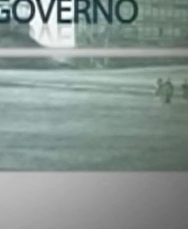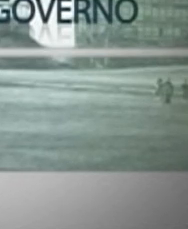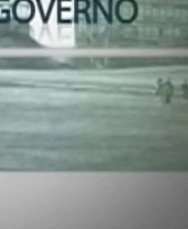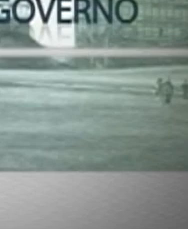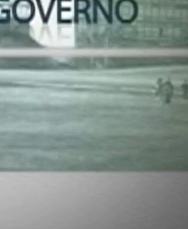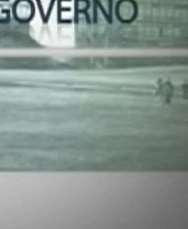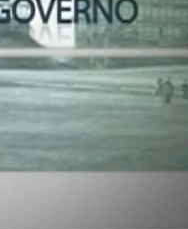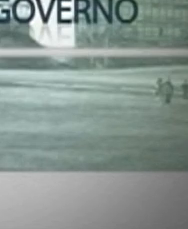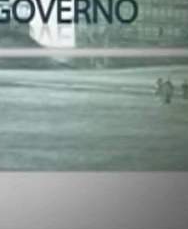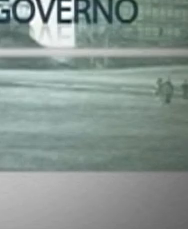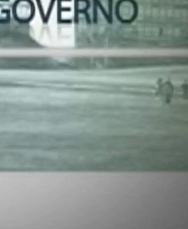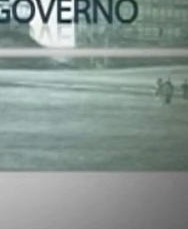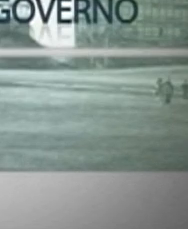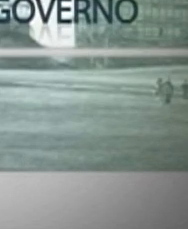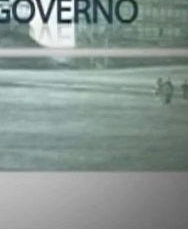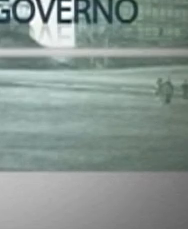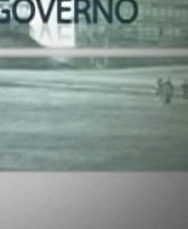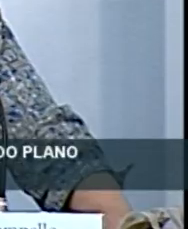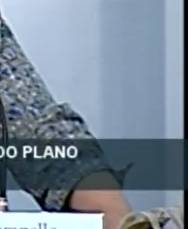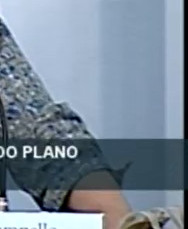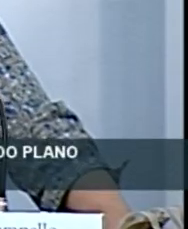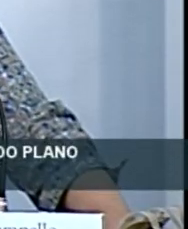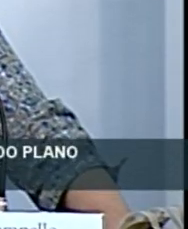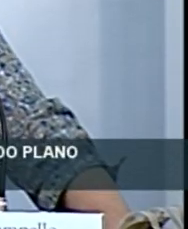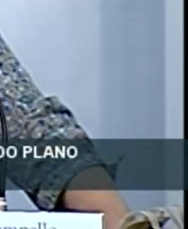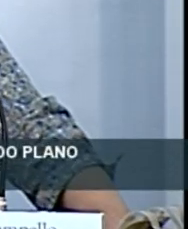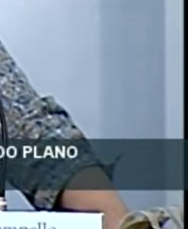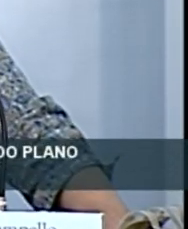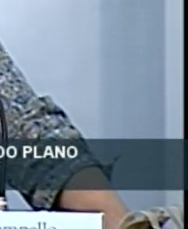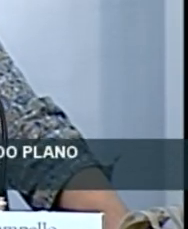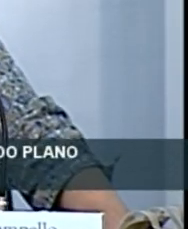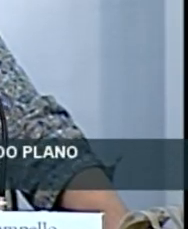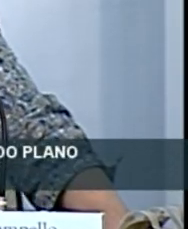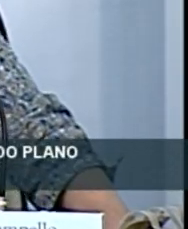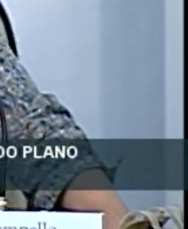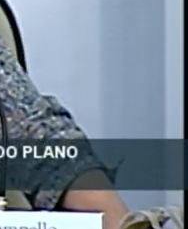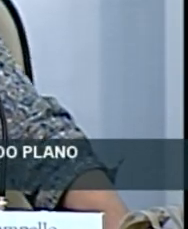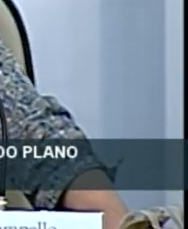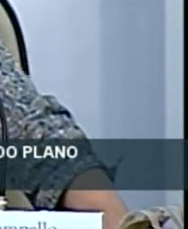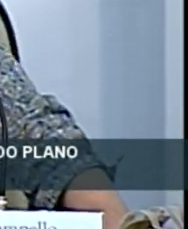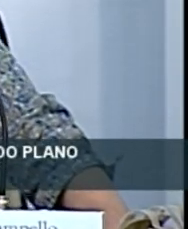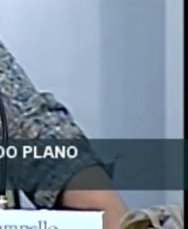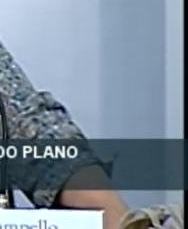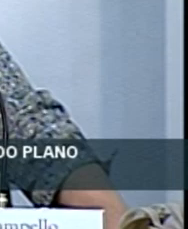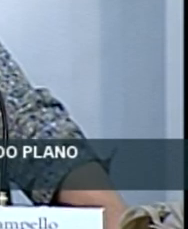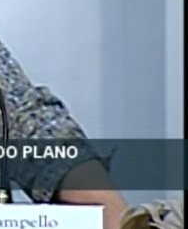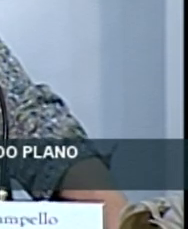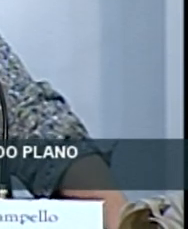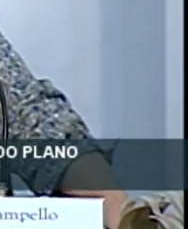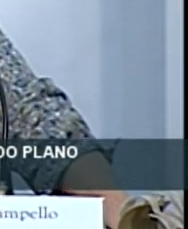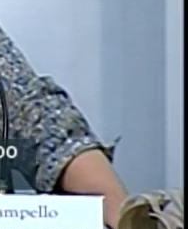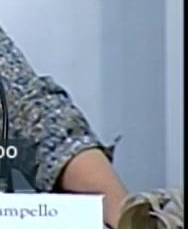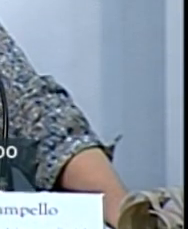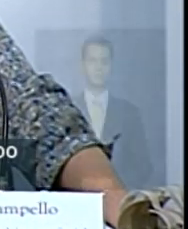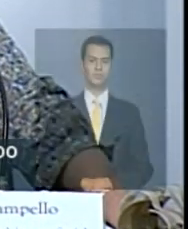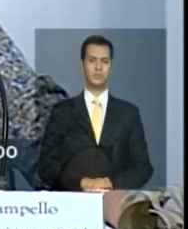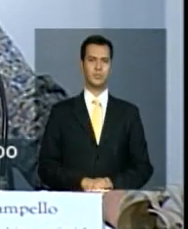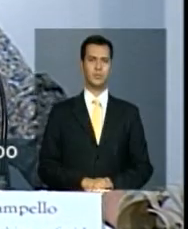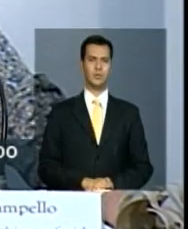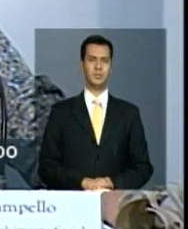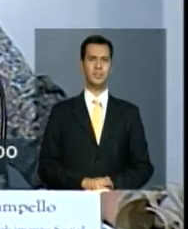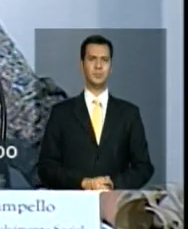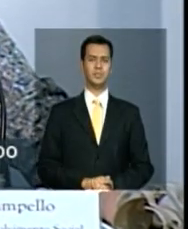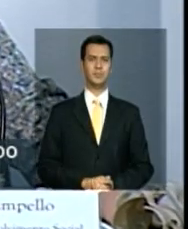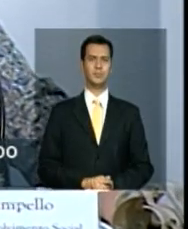famílias em situação de extrema pobreza como a própria presidenta diz no programa de rádio na segunda-feira não estamos